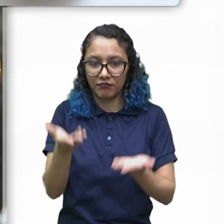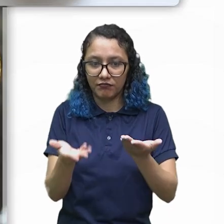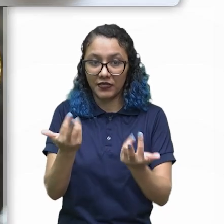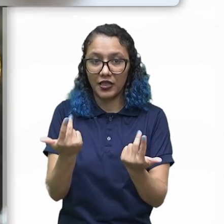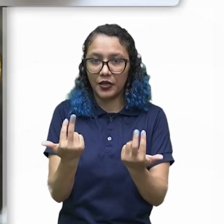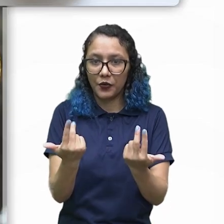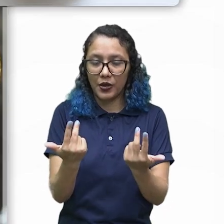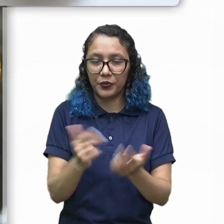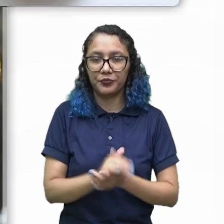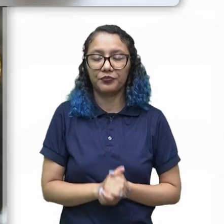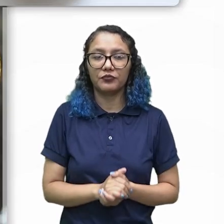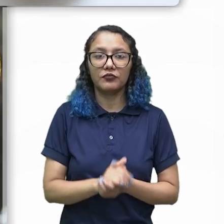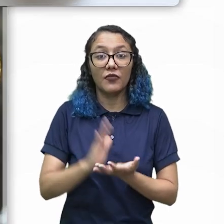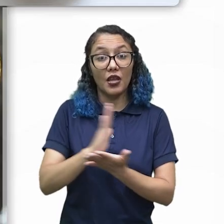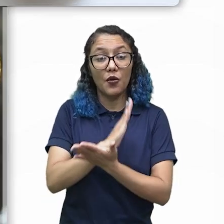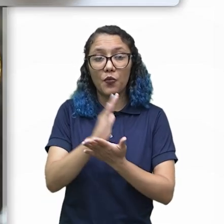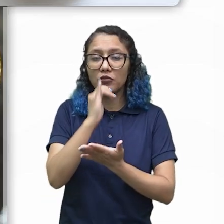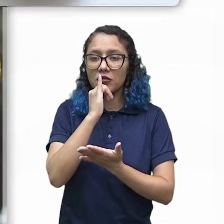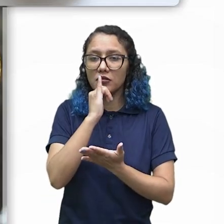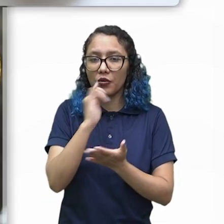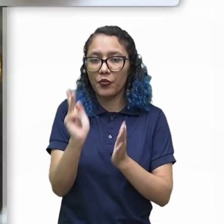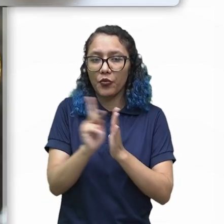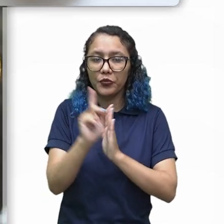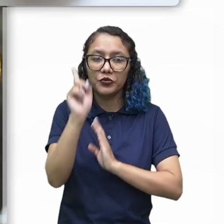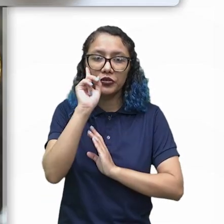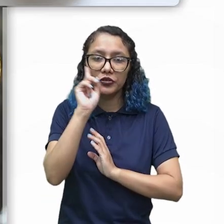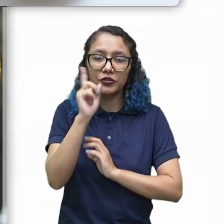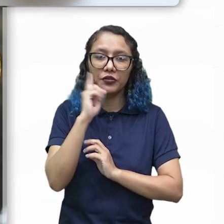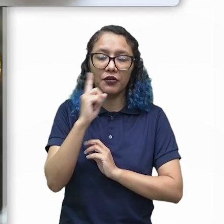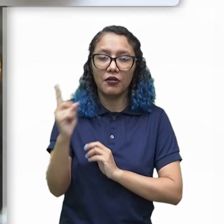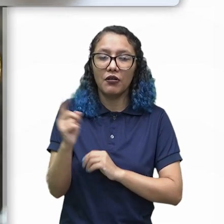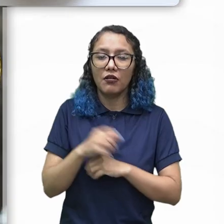do cotidiano, né, que a gente pode observar,